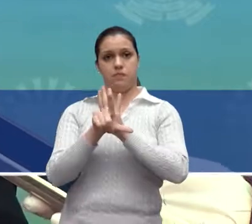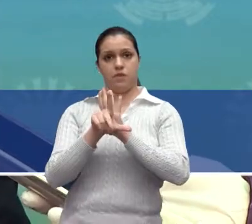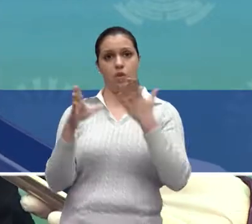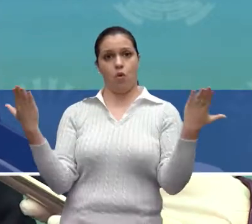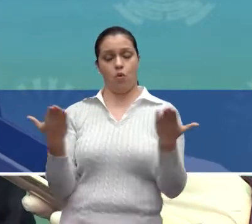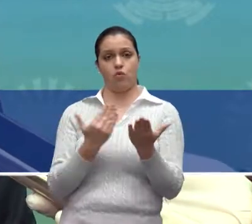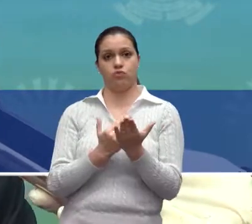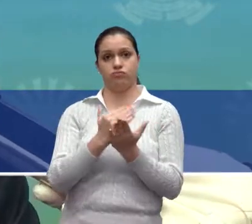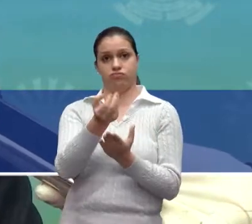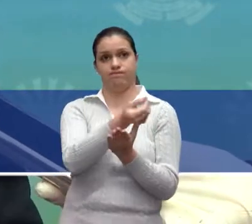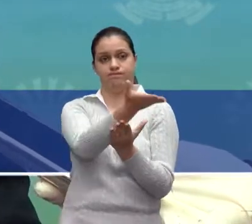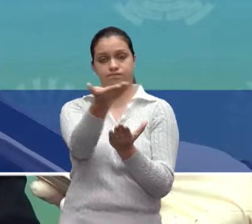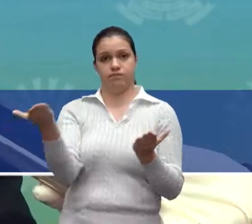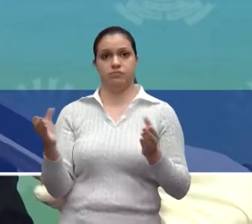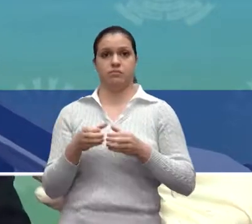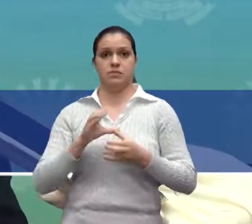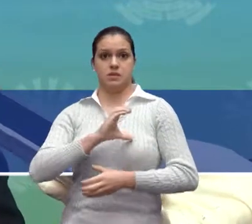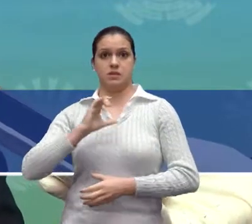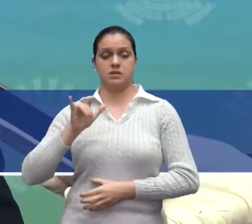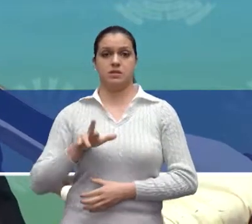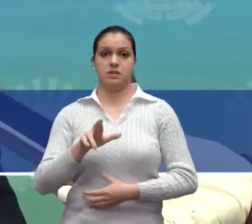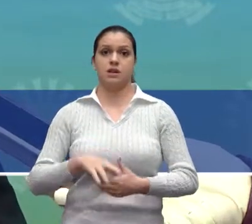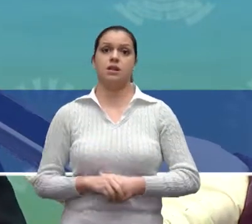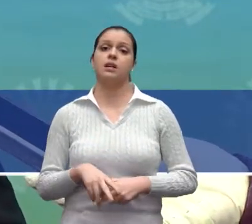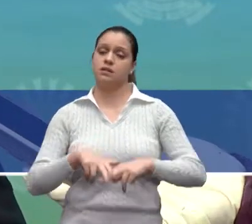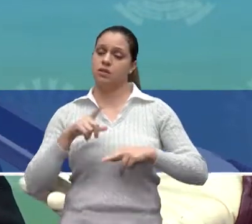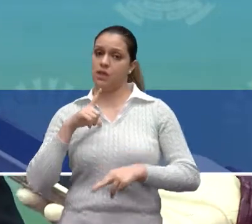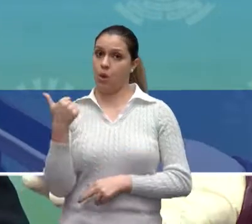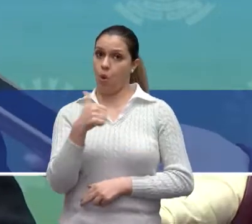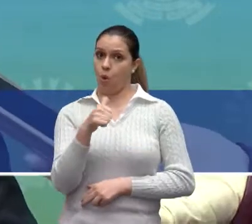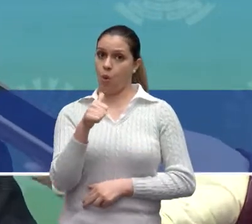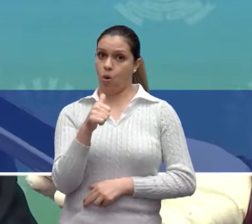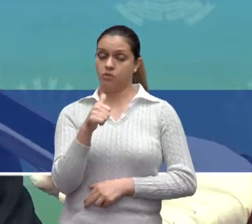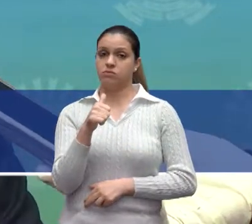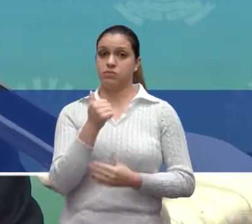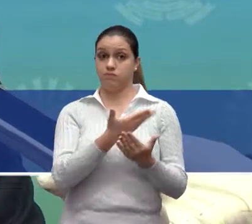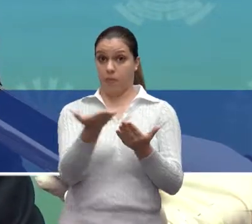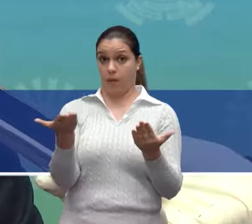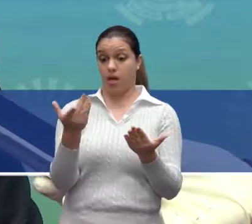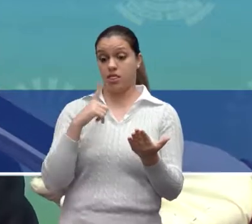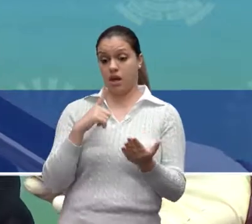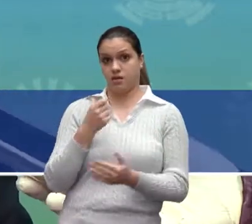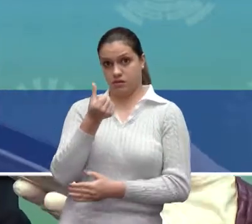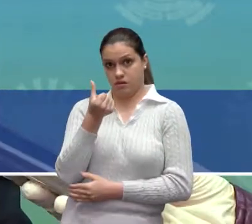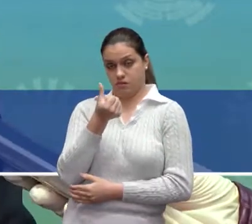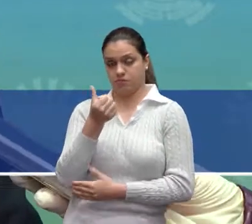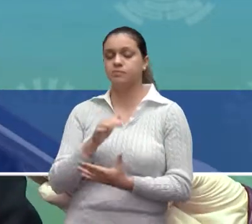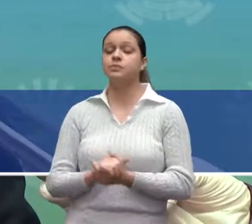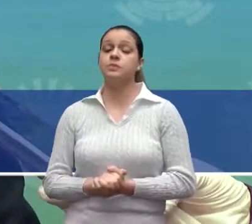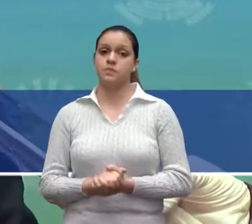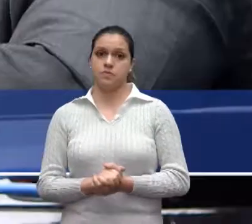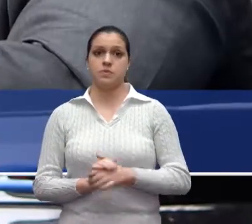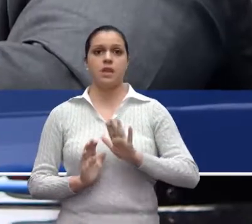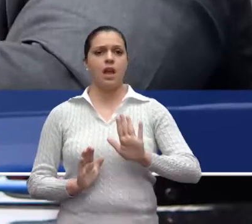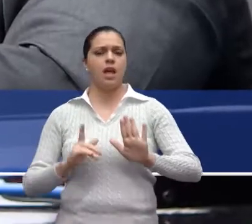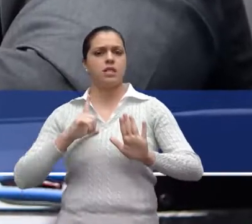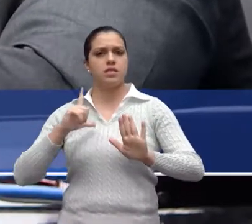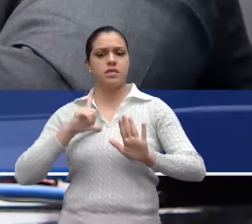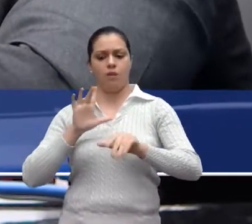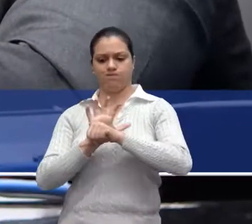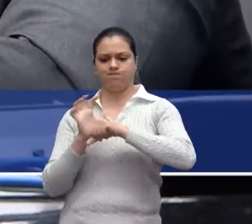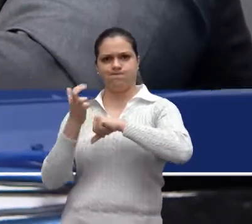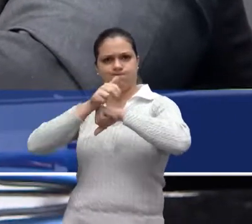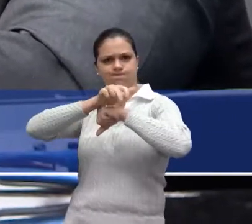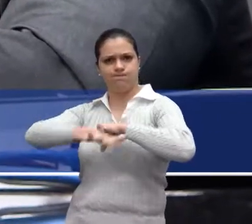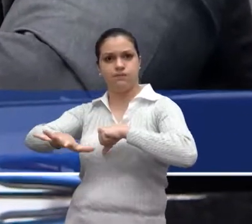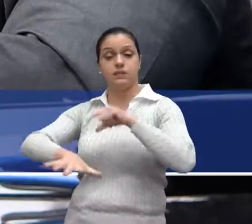também que deu entrada na casa hoje, foi distribuído na Comissão de Constituição e Justiça. Então, dessas 11 matérias que foram distribuídas, nós temos 6. Devido